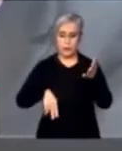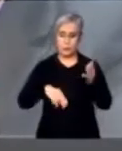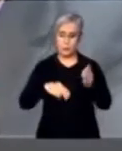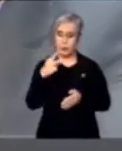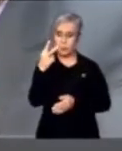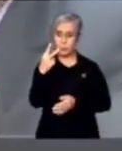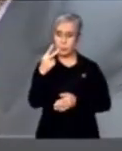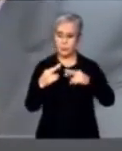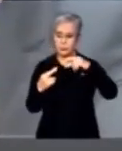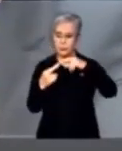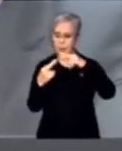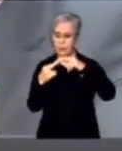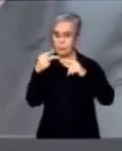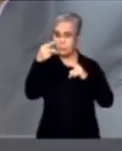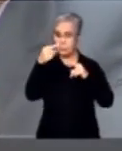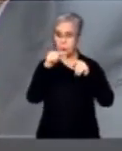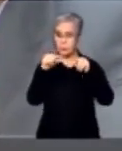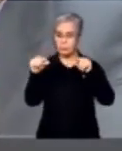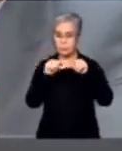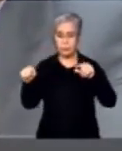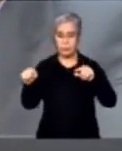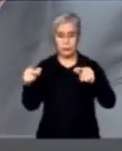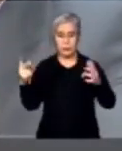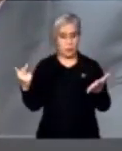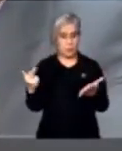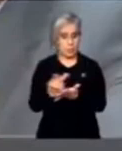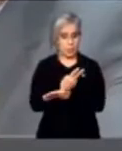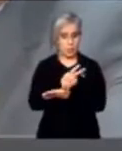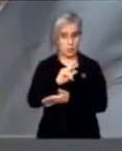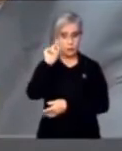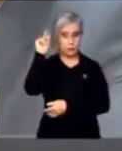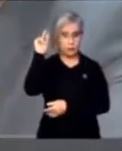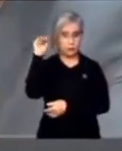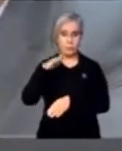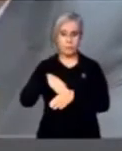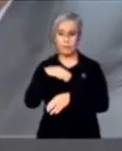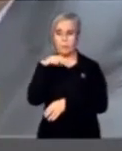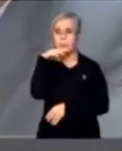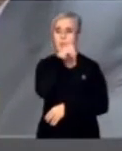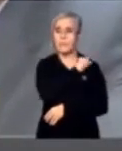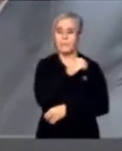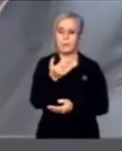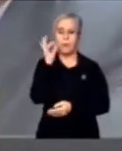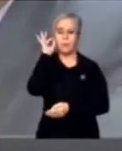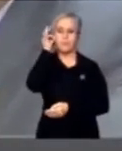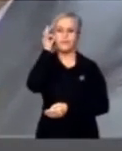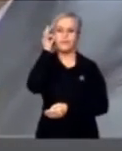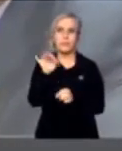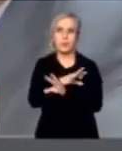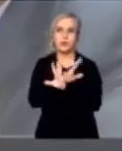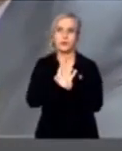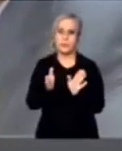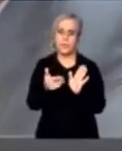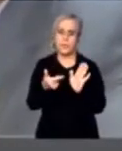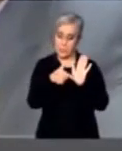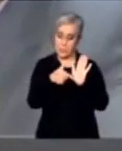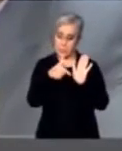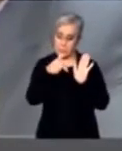dois parágrafos, e aconteceu mais rápido que imediatamente. Esse rito